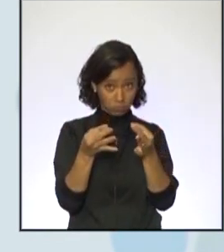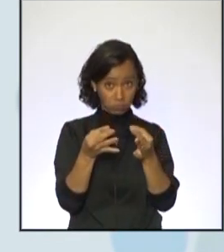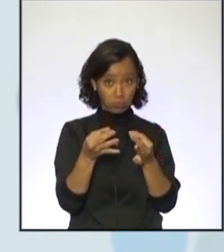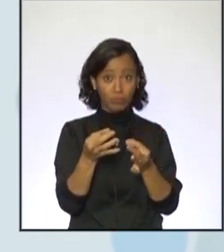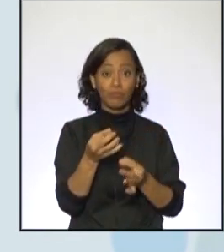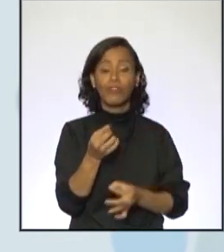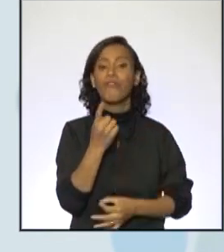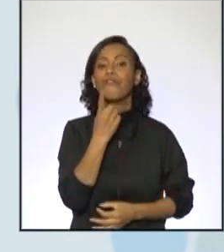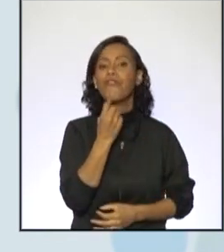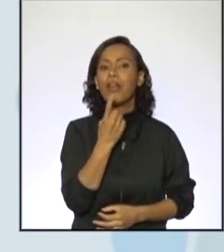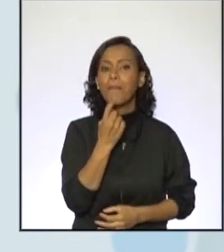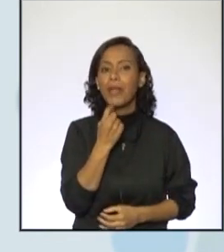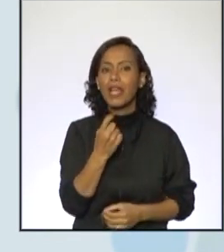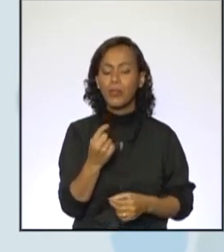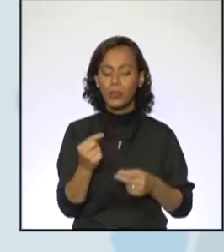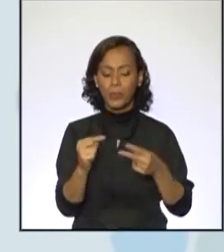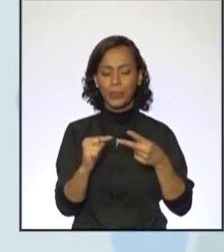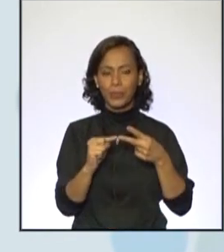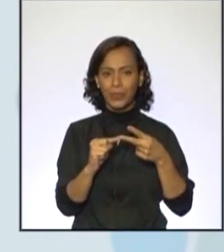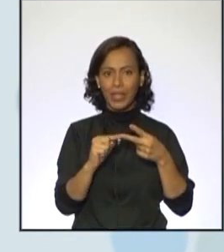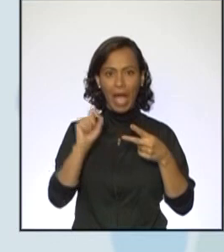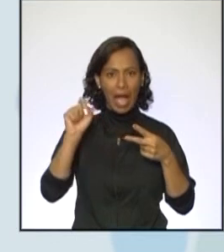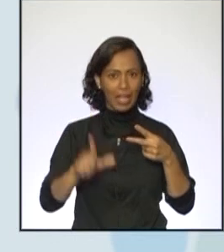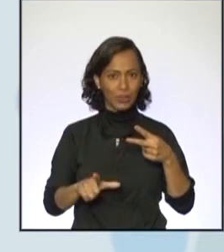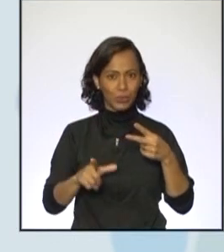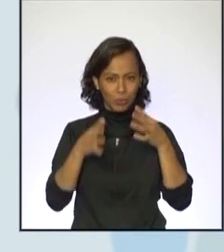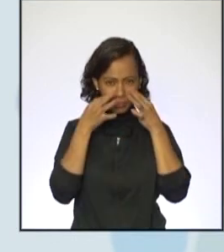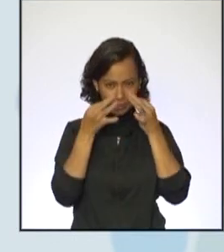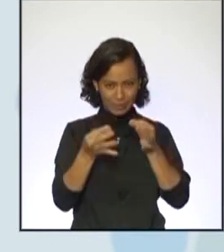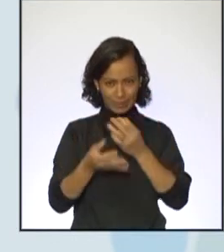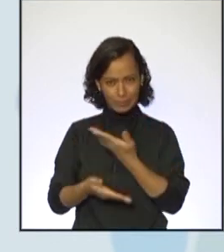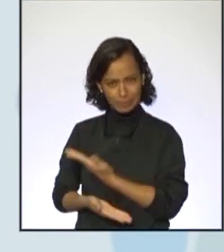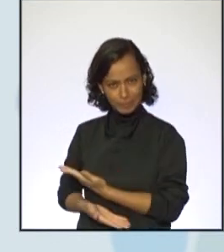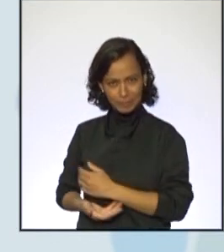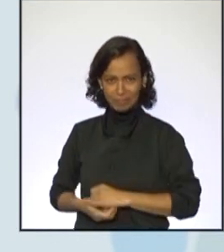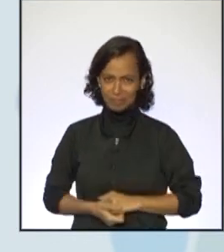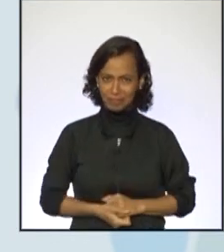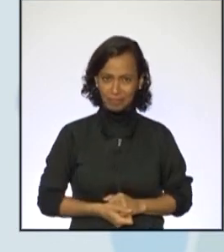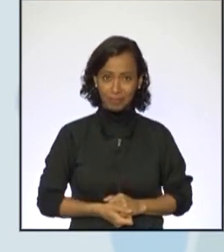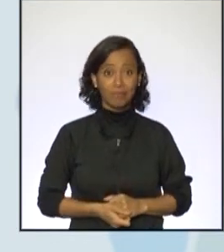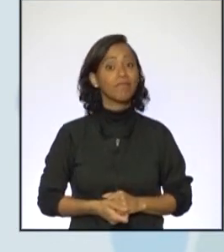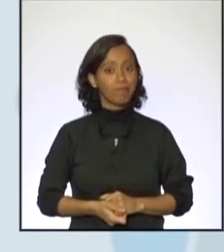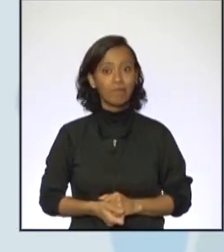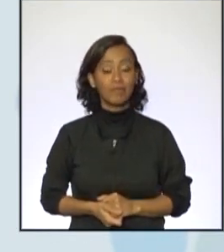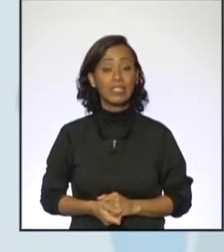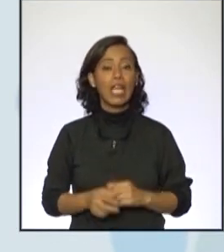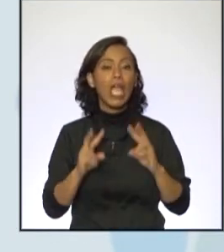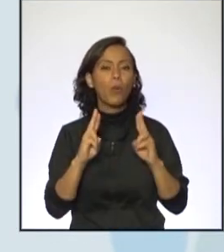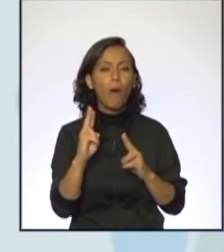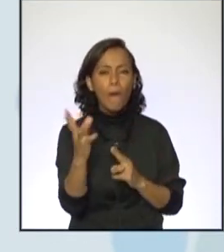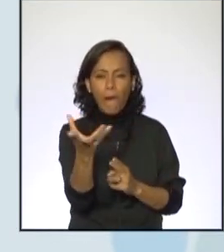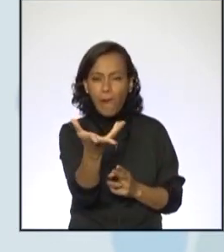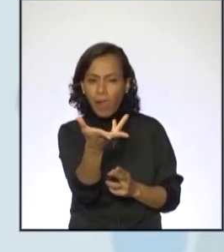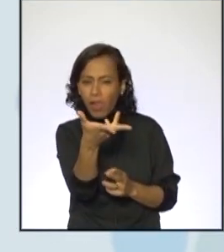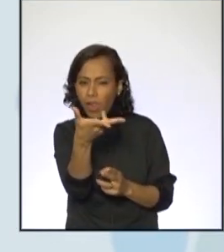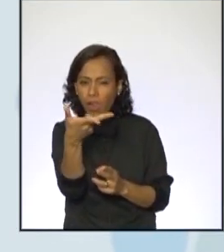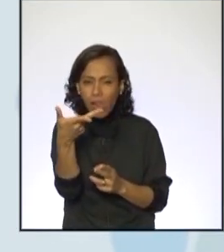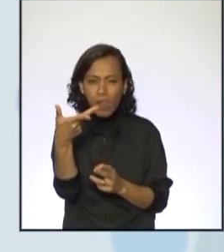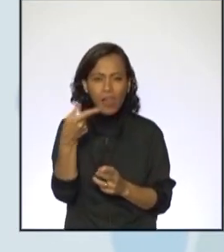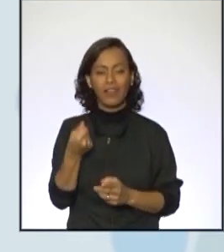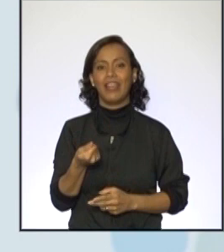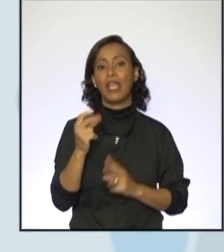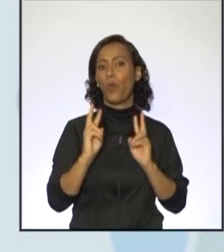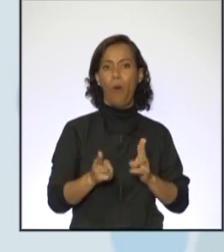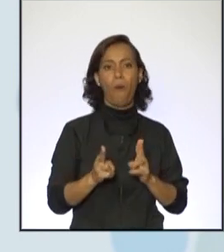está em azul. Ok? E aí a gente dá sequência. Essa é a tentativa de persuadir, ok? E